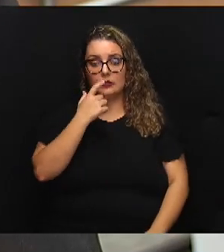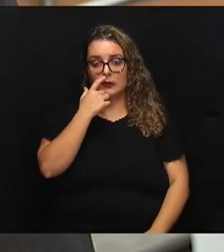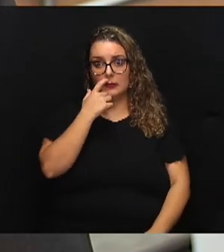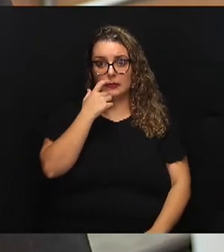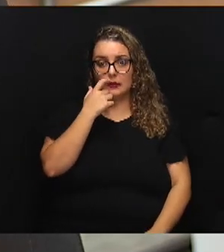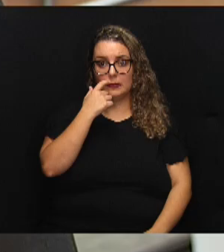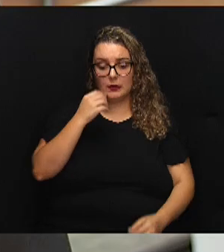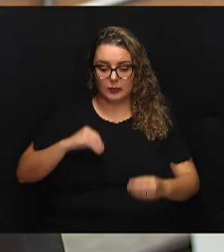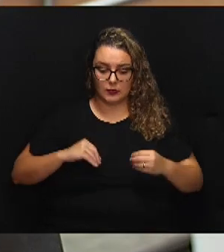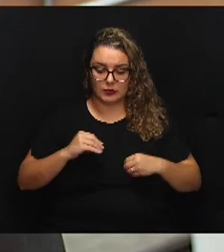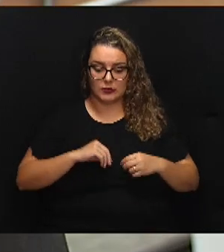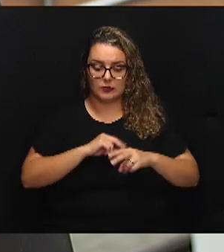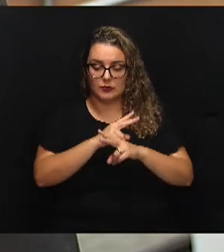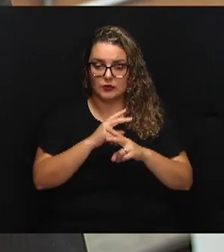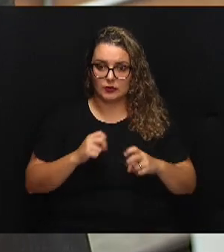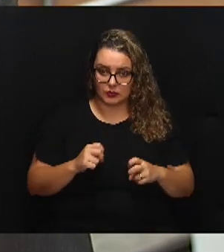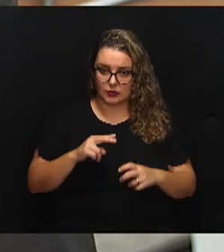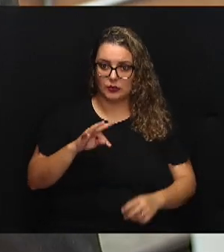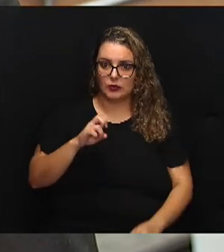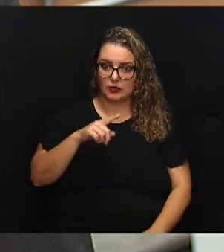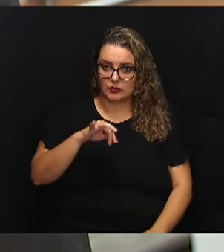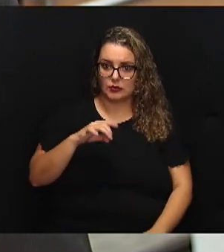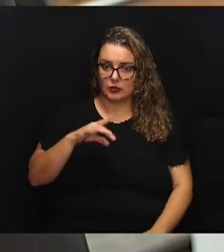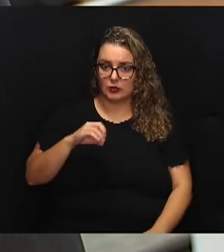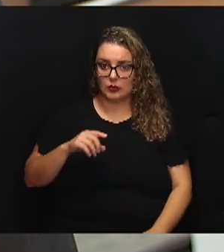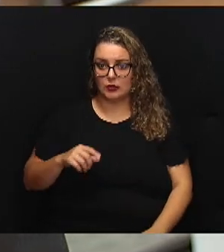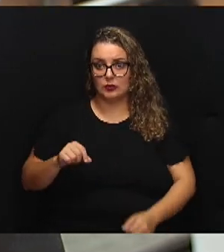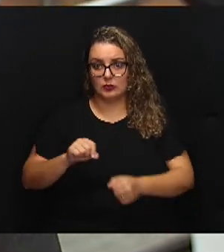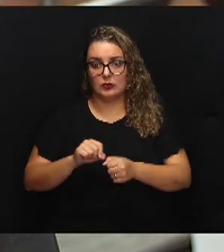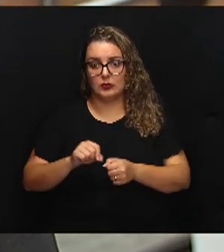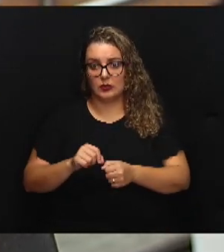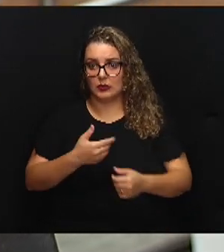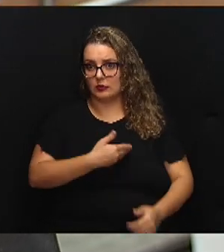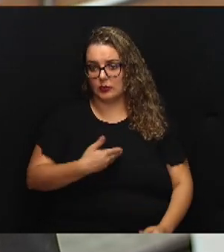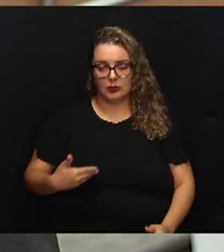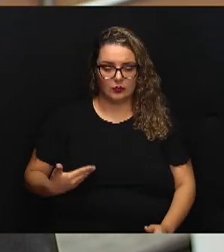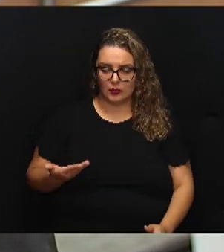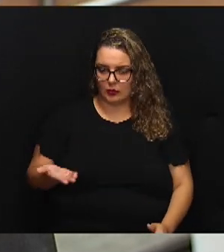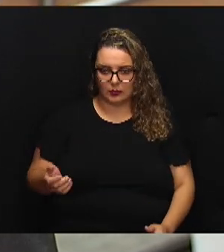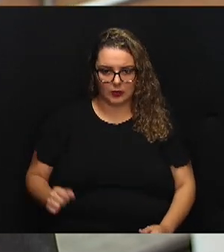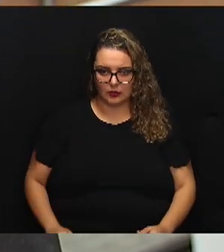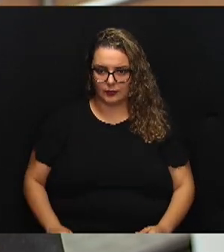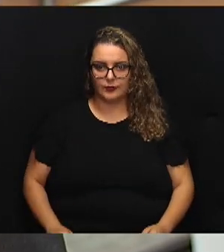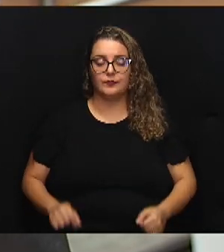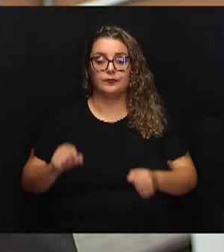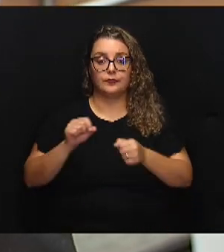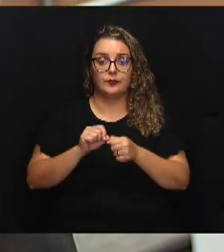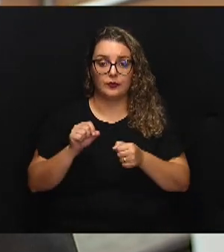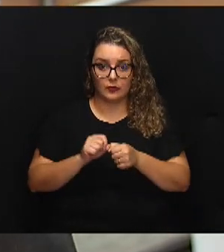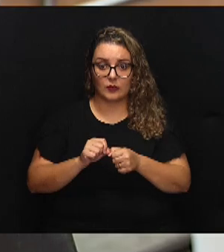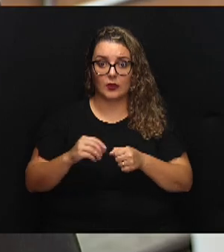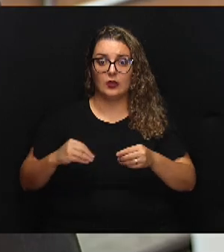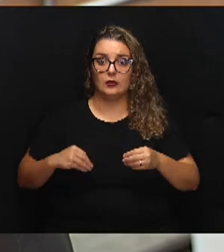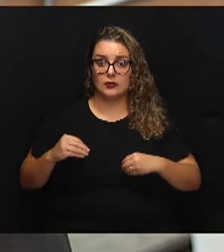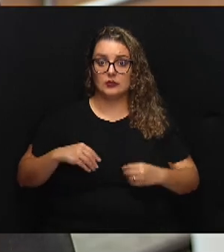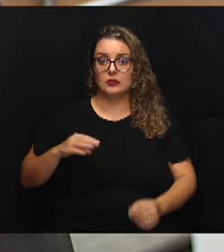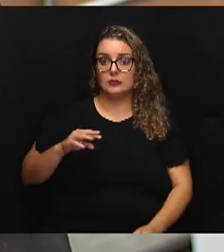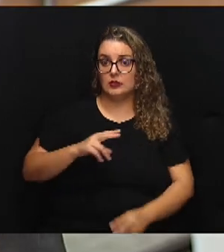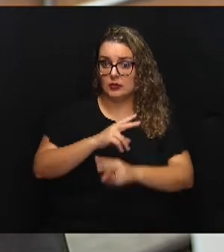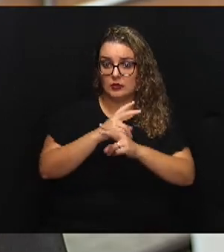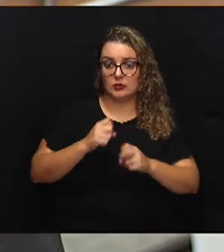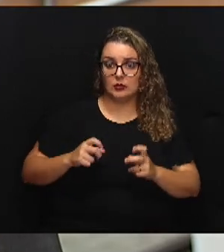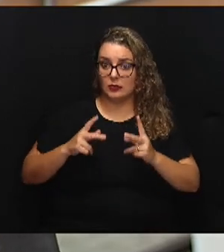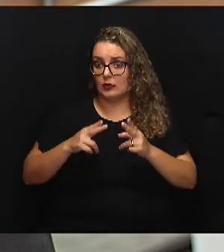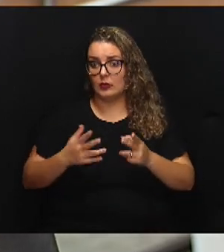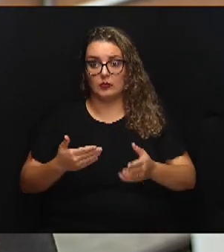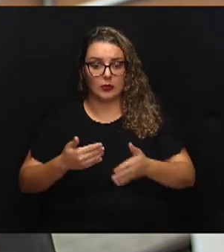exame toxicológico ele não é feito em público, né? Você simplesmente realiza o exame toxicológico